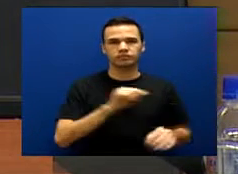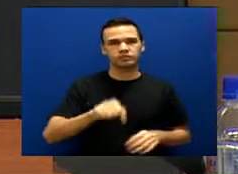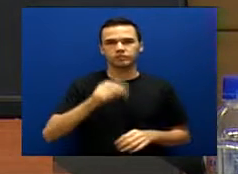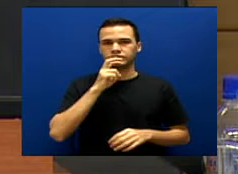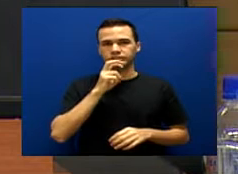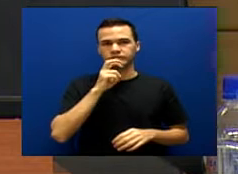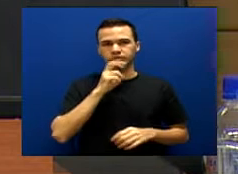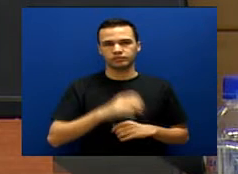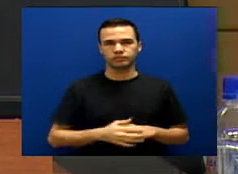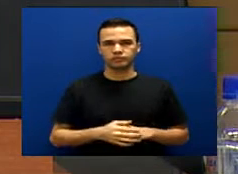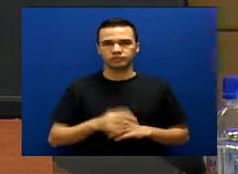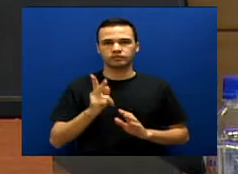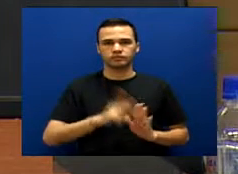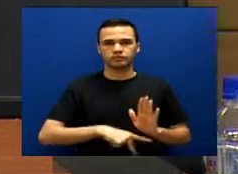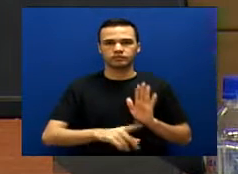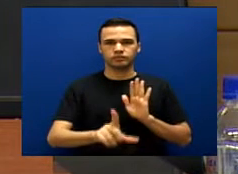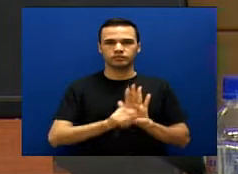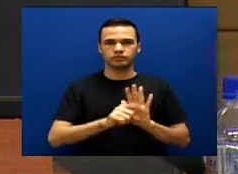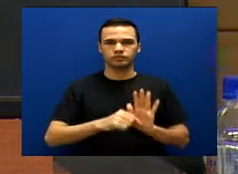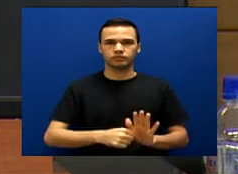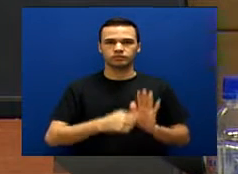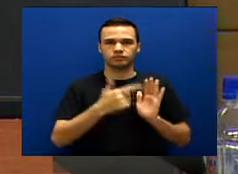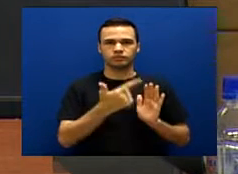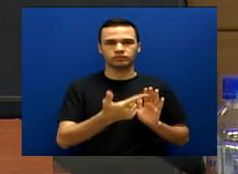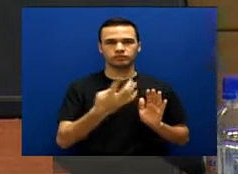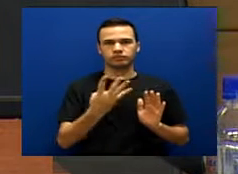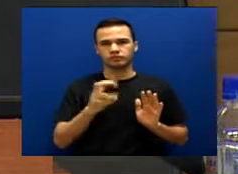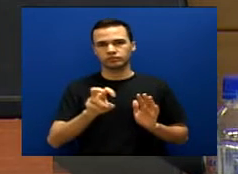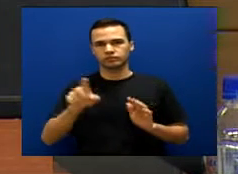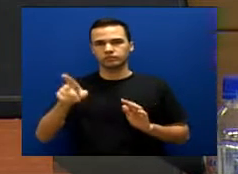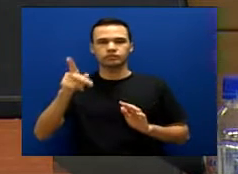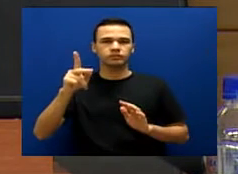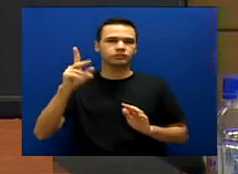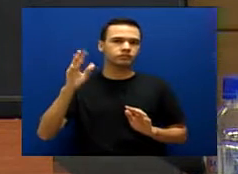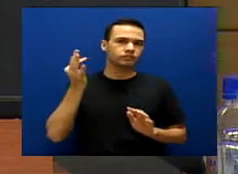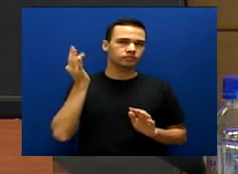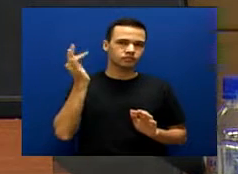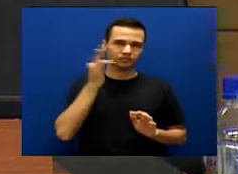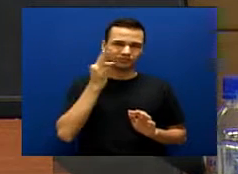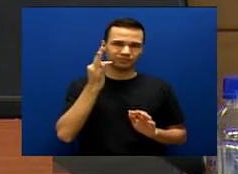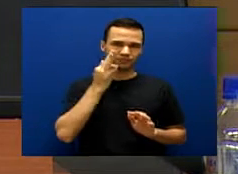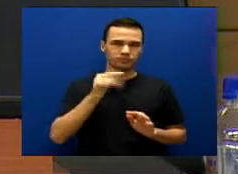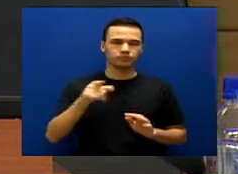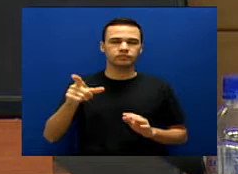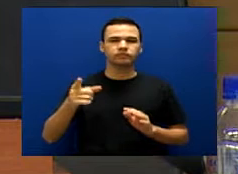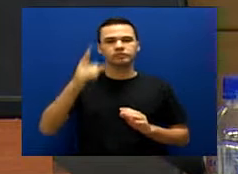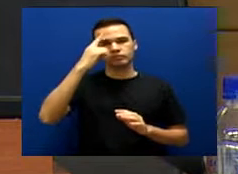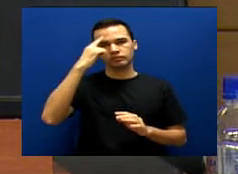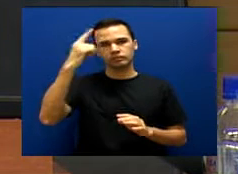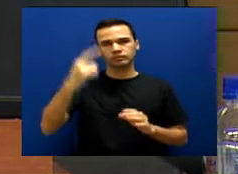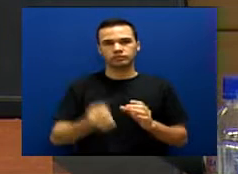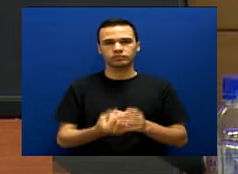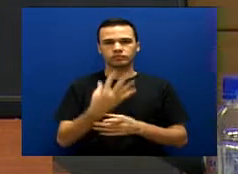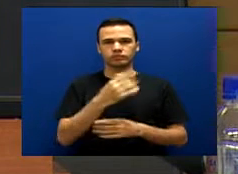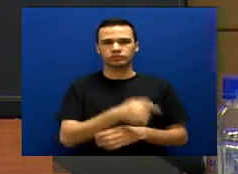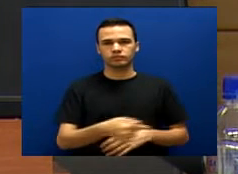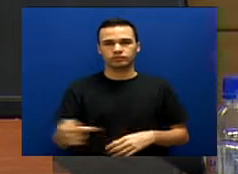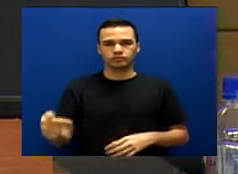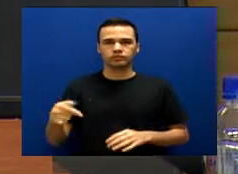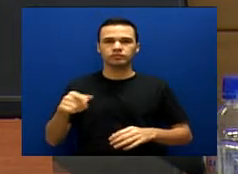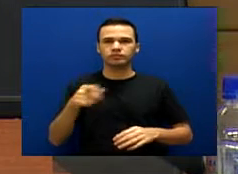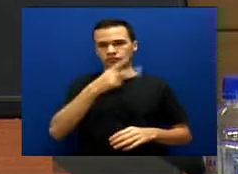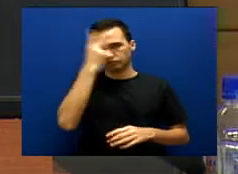nossa cidade. Projeto de lei 245, do vereador Fernando Dini, institui a Semana do